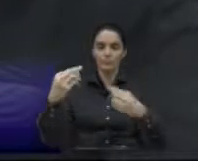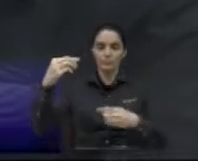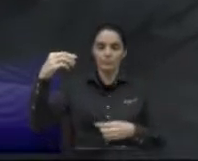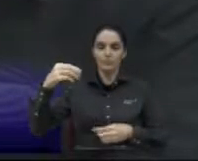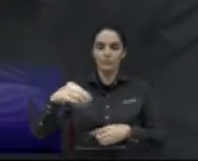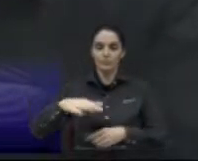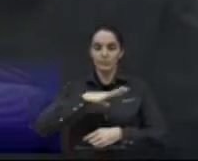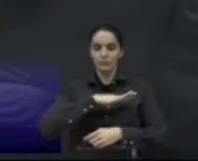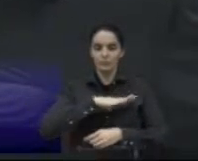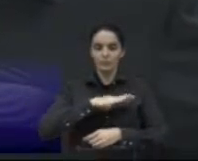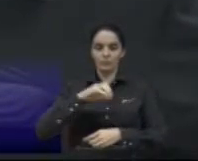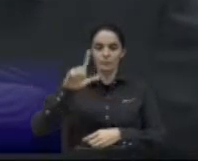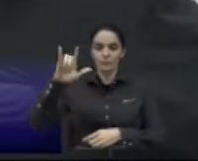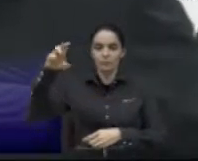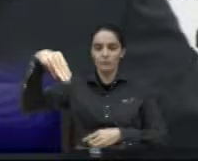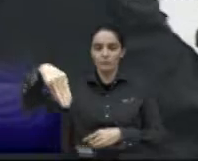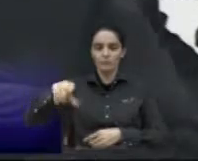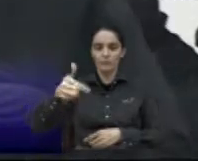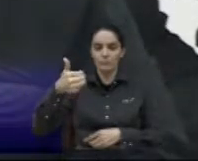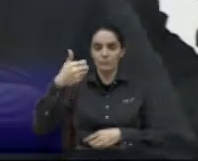Jaguari. Senhor presidente,